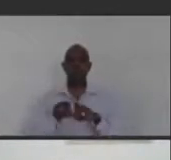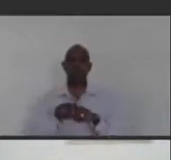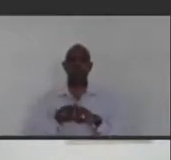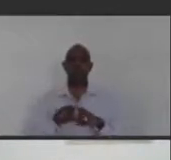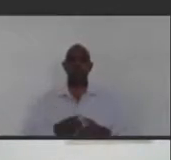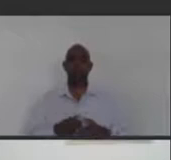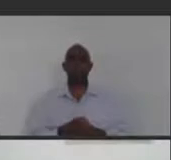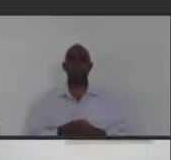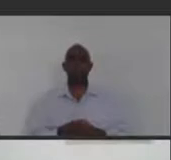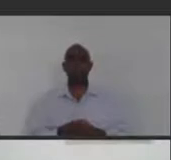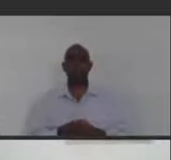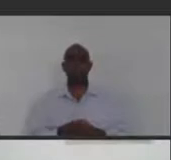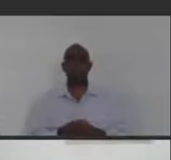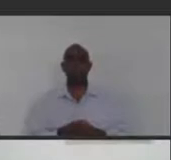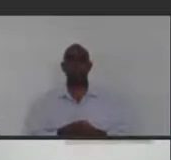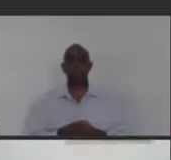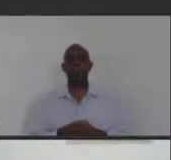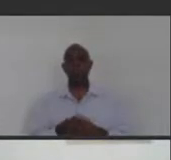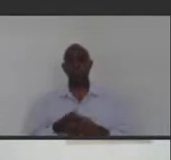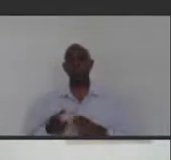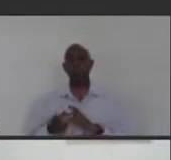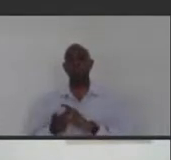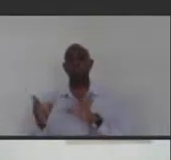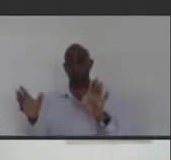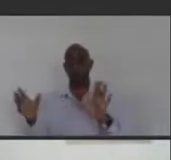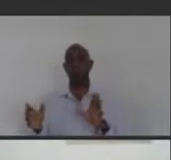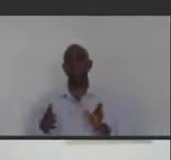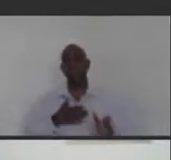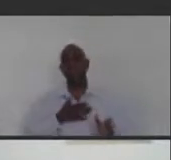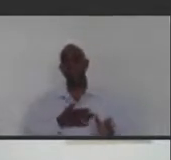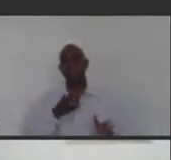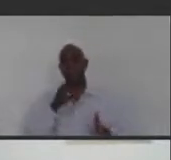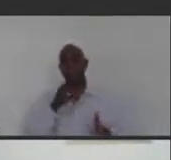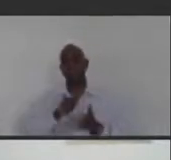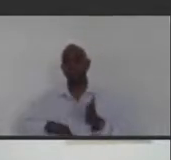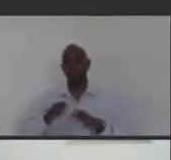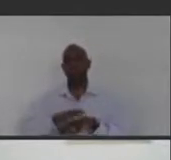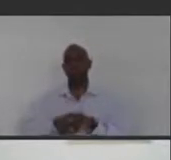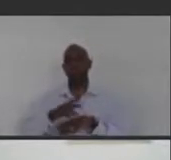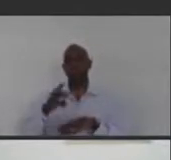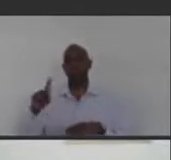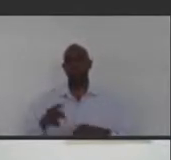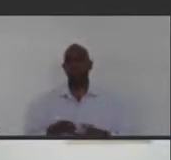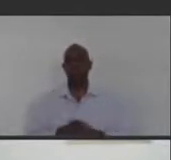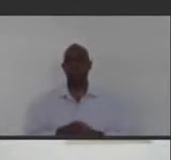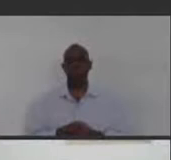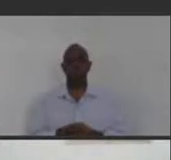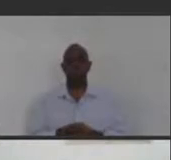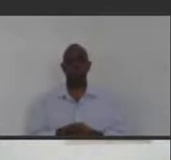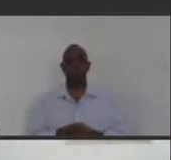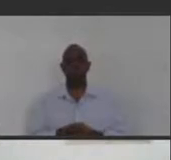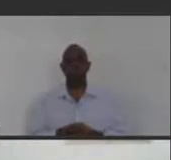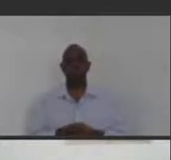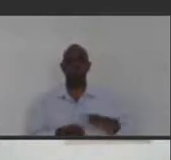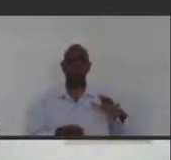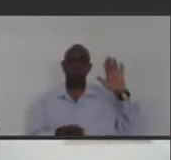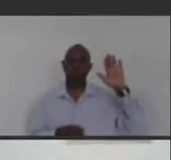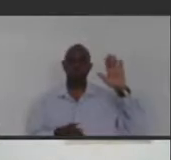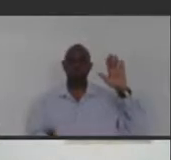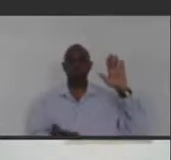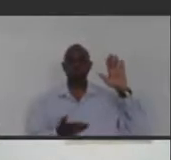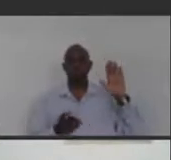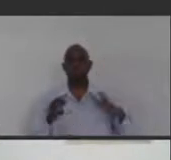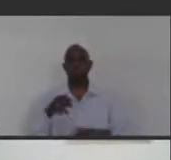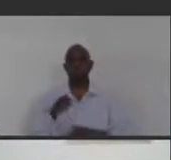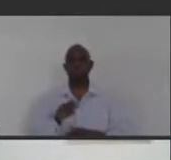Com todo prazer, a assinatura de Vossa Excelência também será um prazer. Pinotti, presidente. Pessoal de ordem do vereador Neido